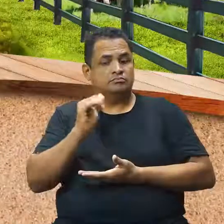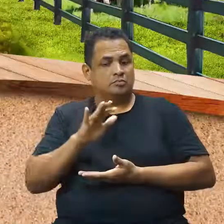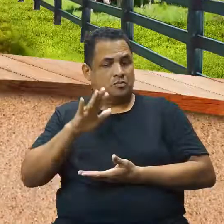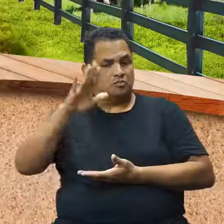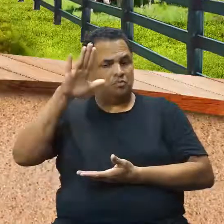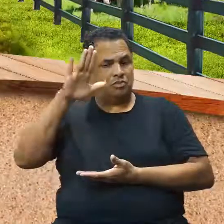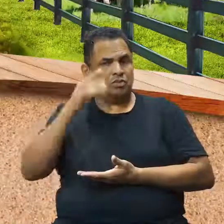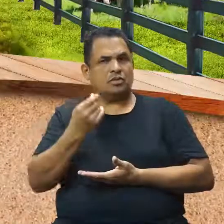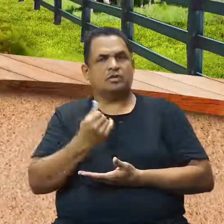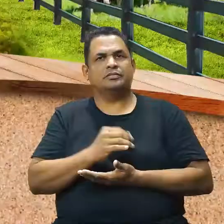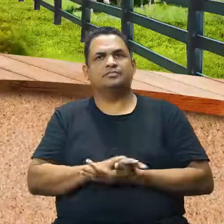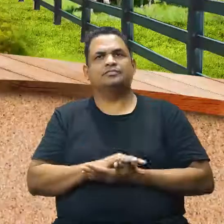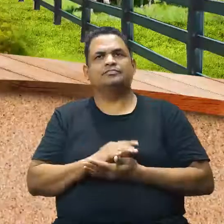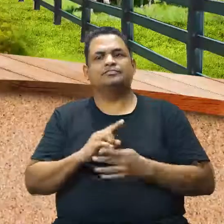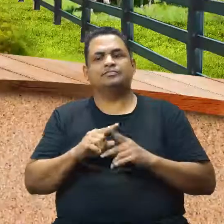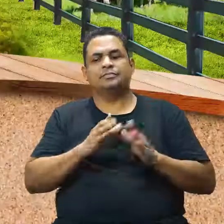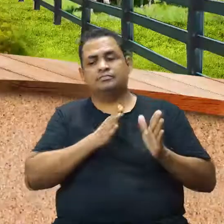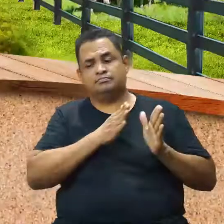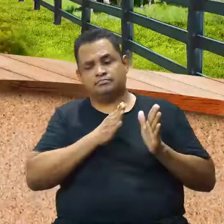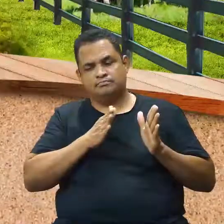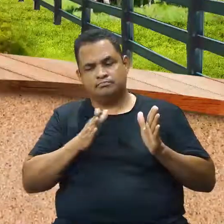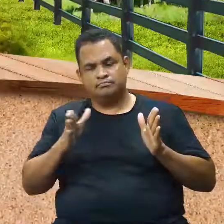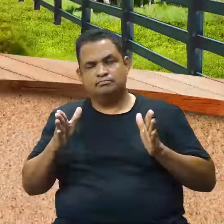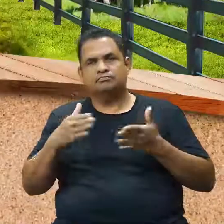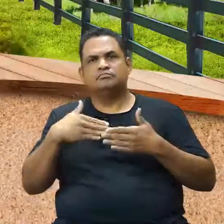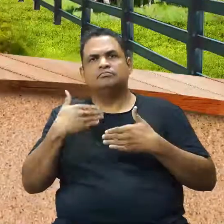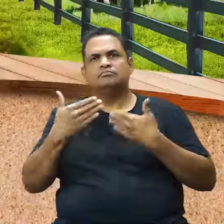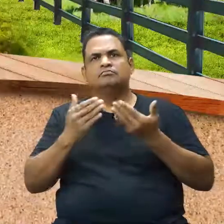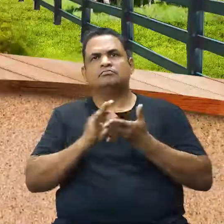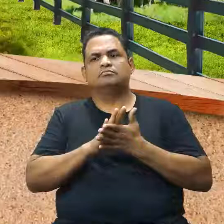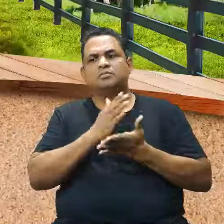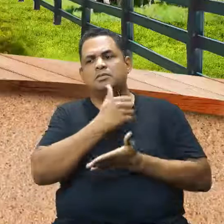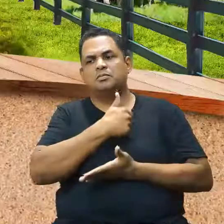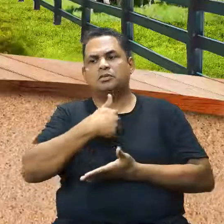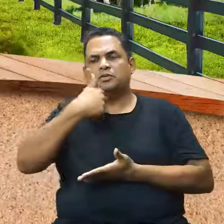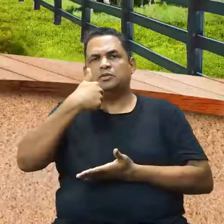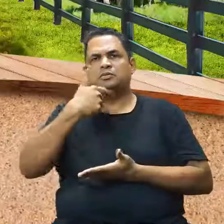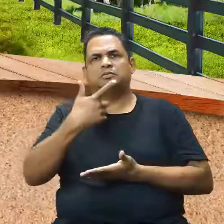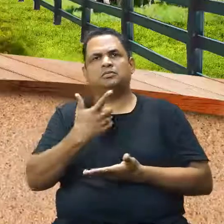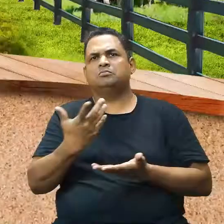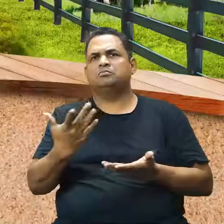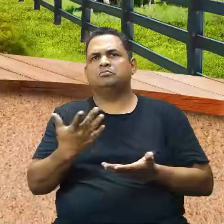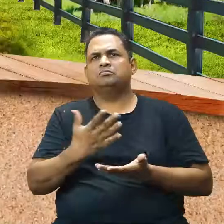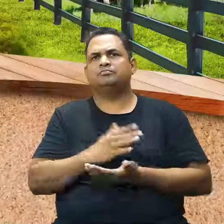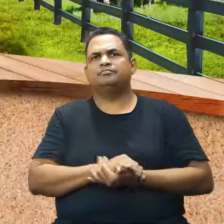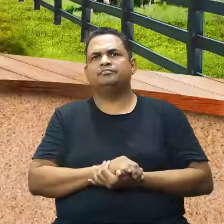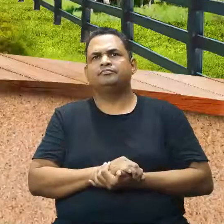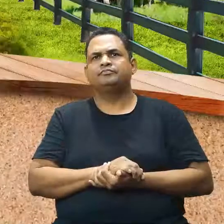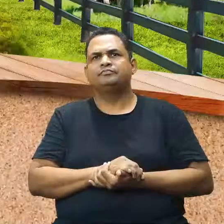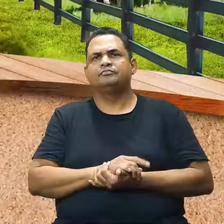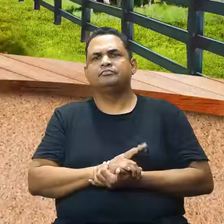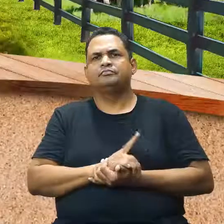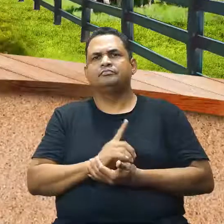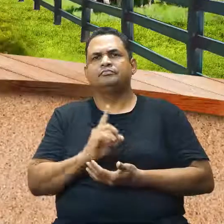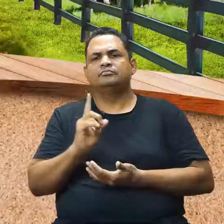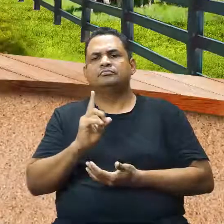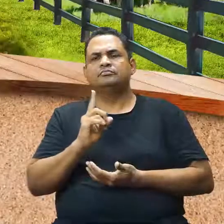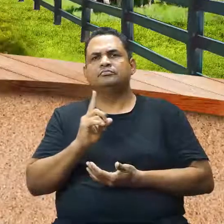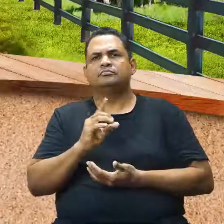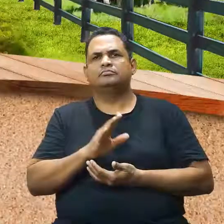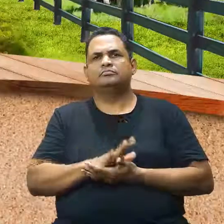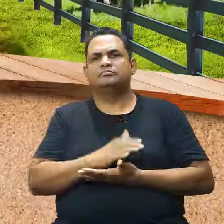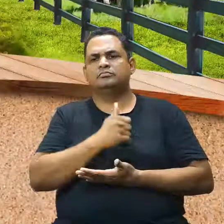custos, mas a longo prazo, em relação a benefícios, não só benefício